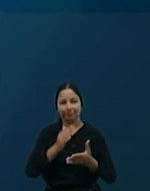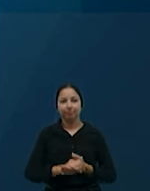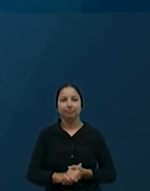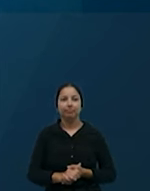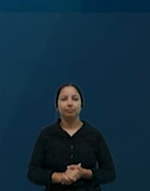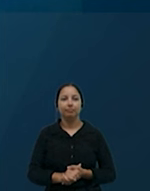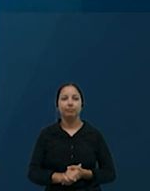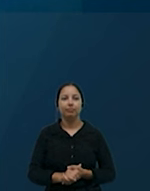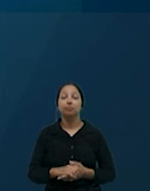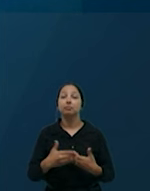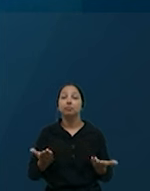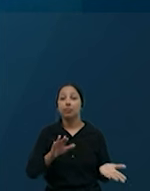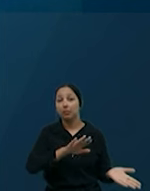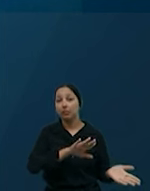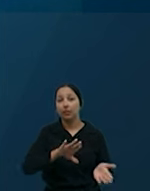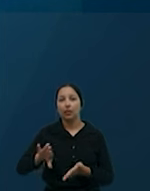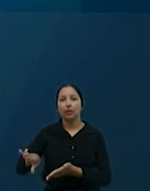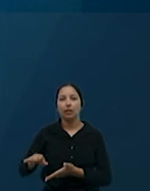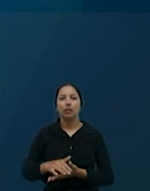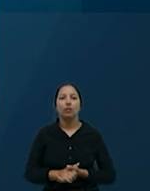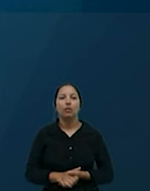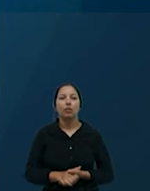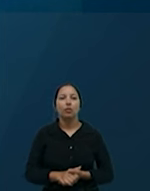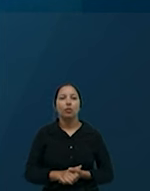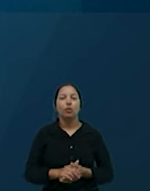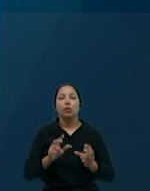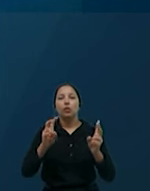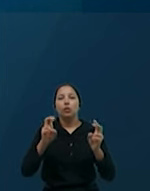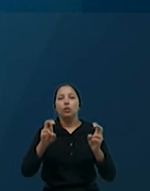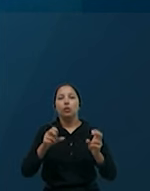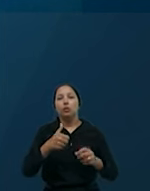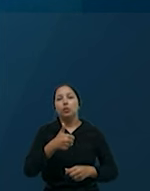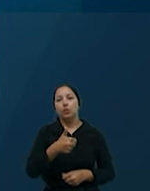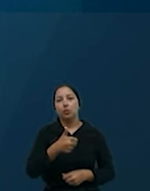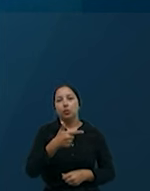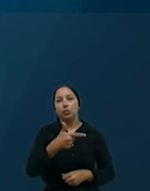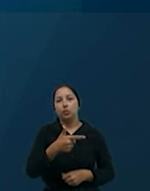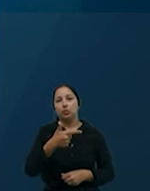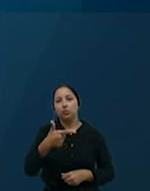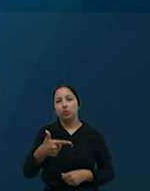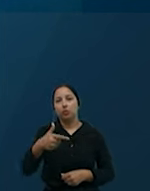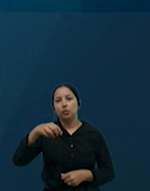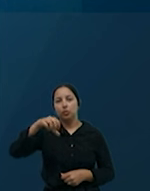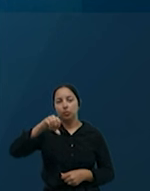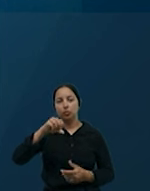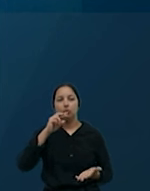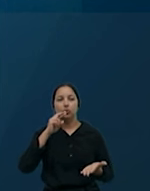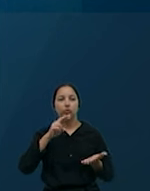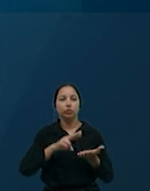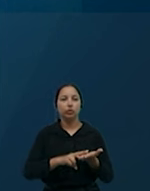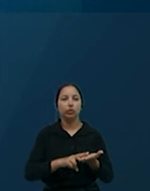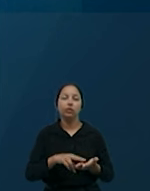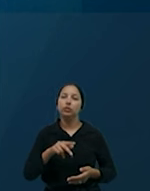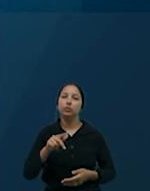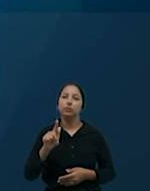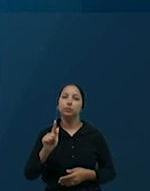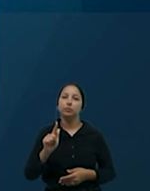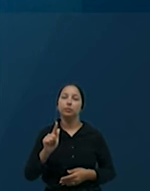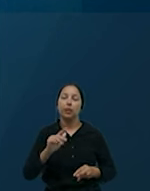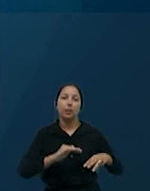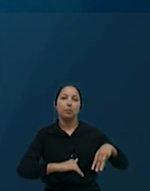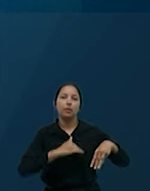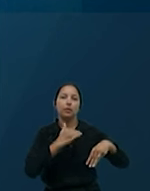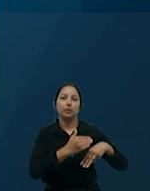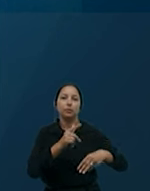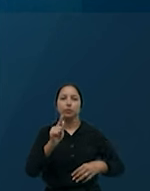tema. Agora eu aprego o tema 1229 da relatoria do ministro Gurgel de Faria, recursos especiais